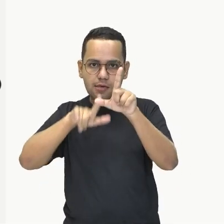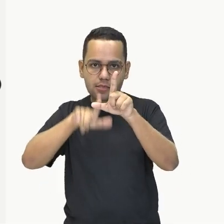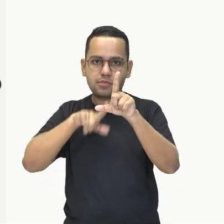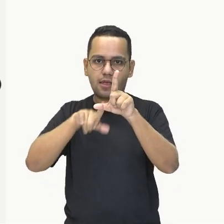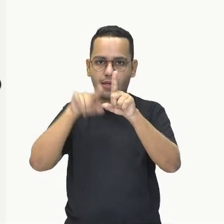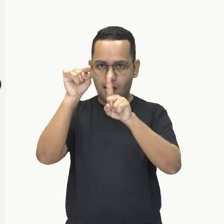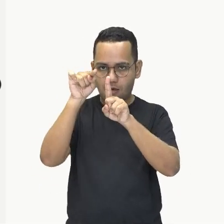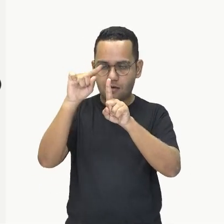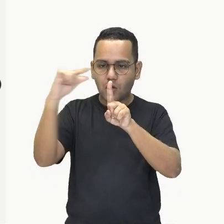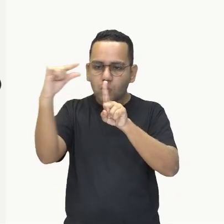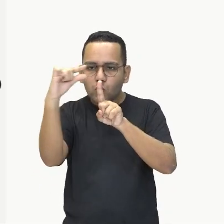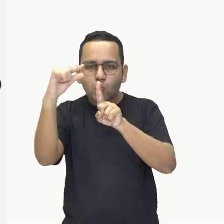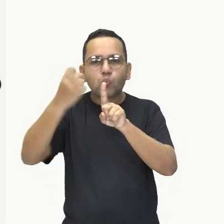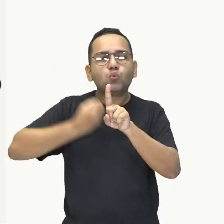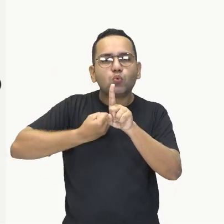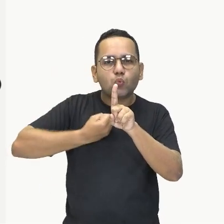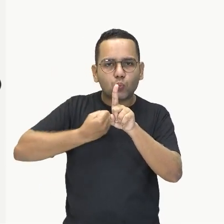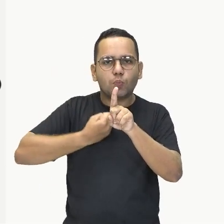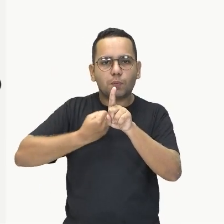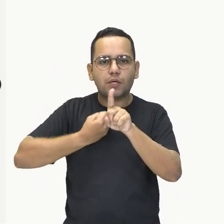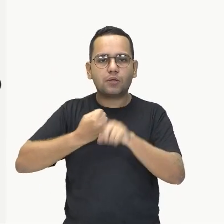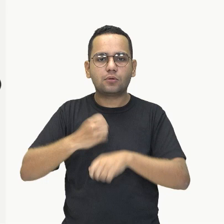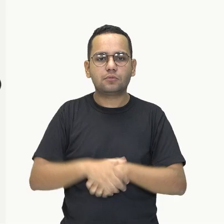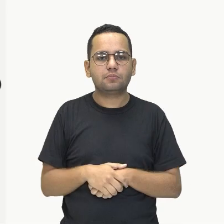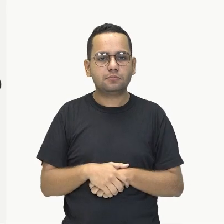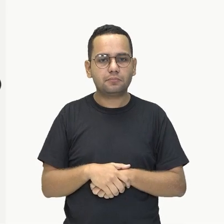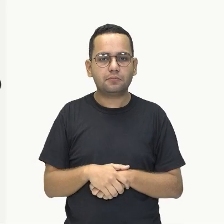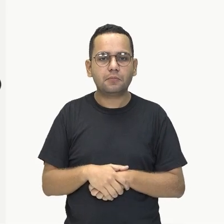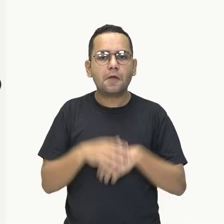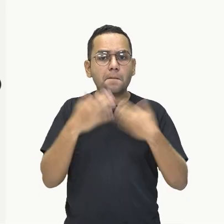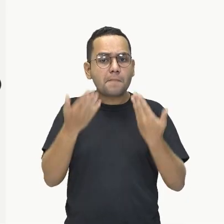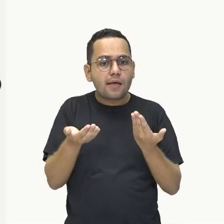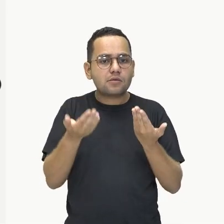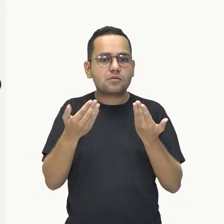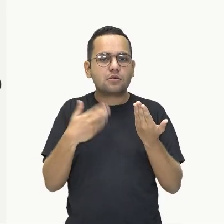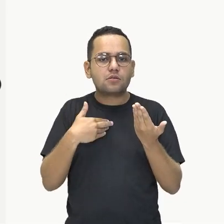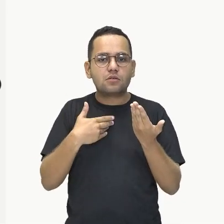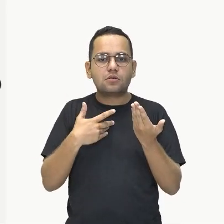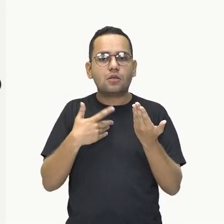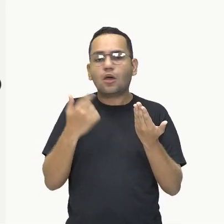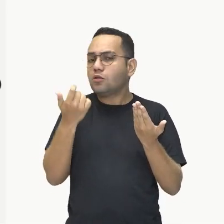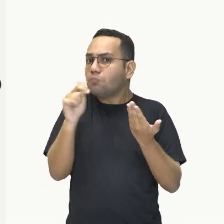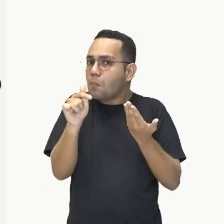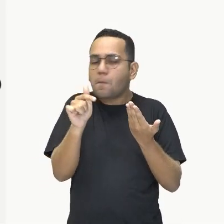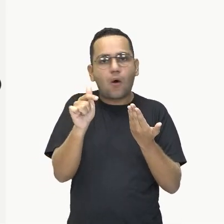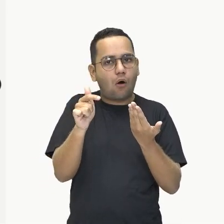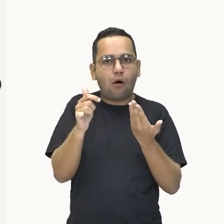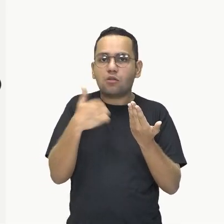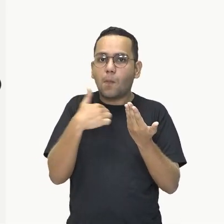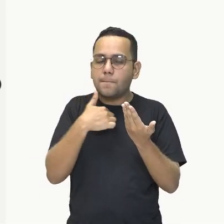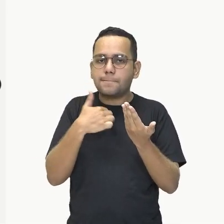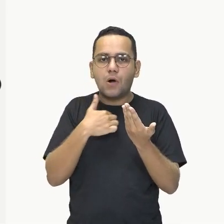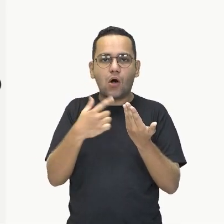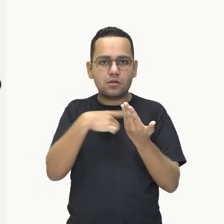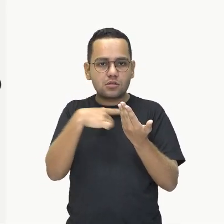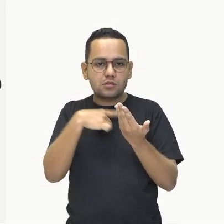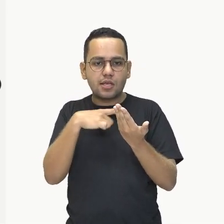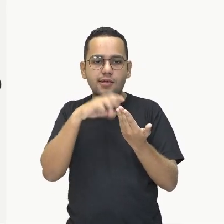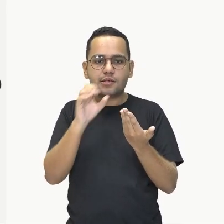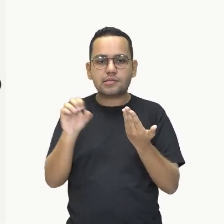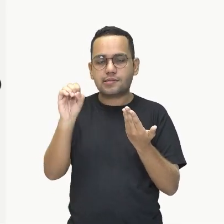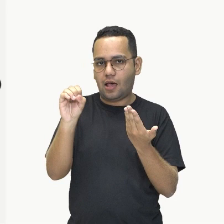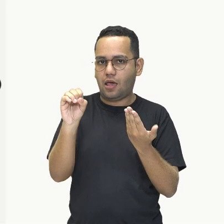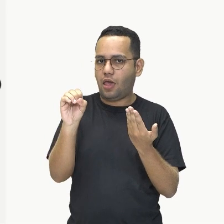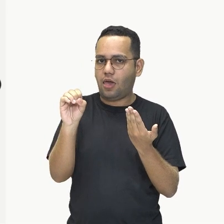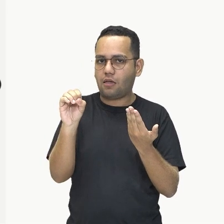considerada aparece nos termos não nulos do polinômio. Então, vamos entender aqui melhor o